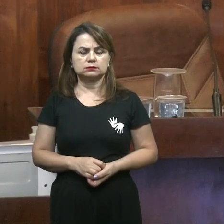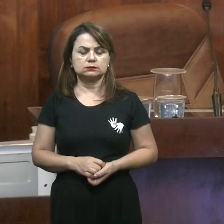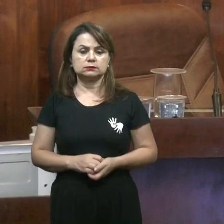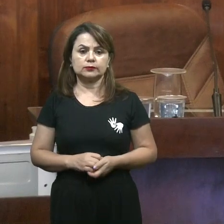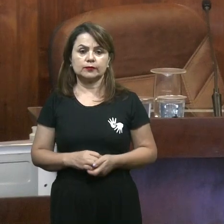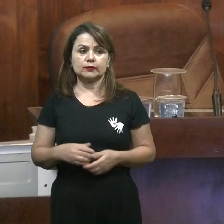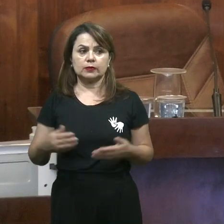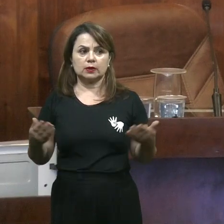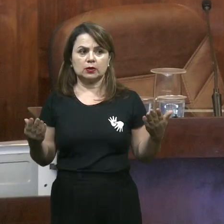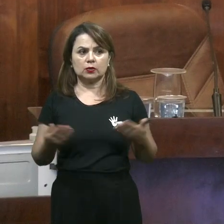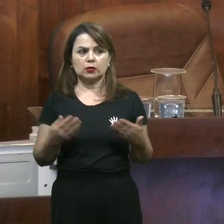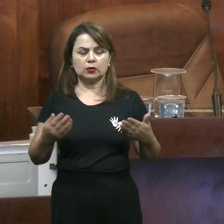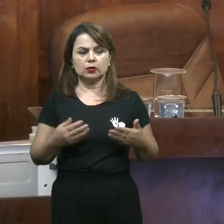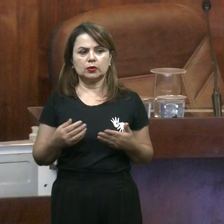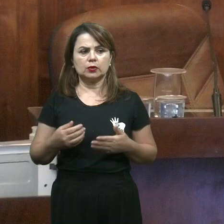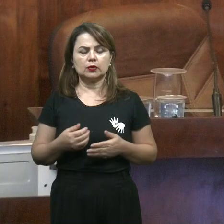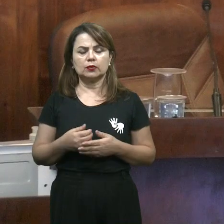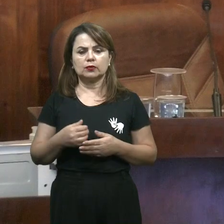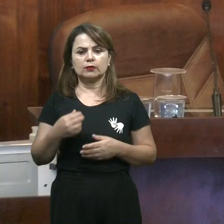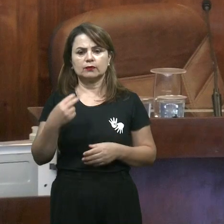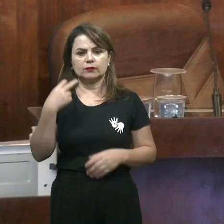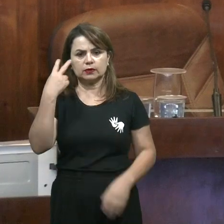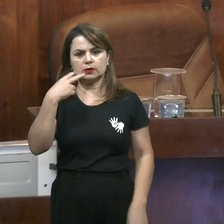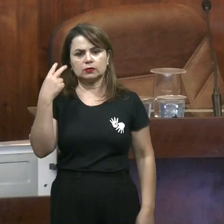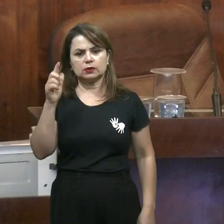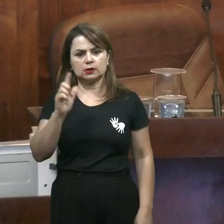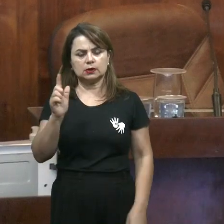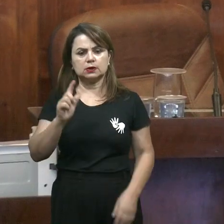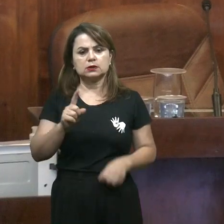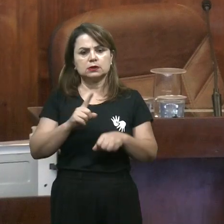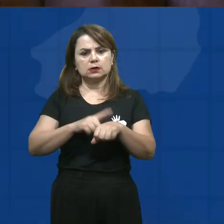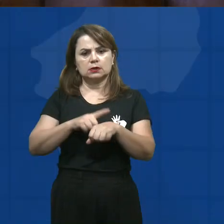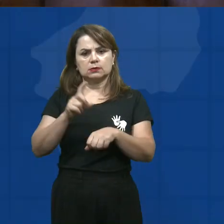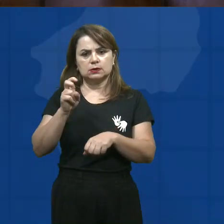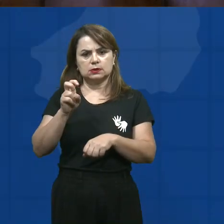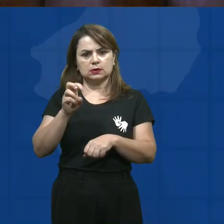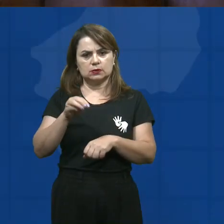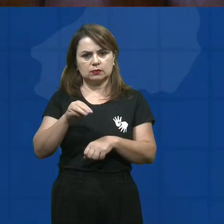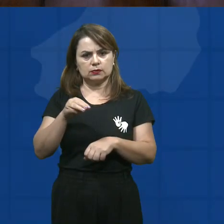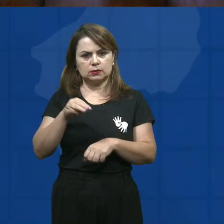Em discussão, o requerimento é escrito o autor, o vereador Evandro Galetti, que na forma regimental dispõe de cinco minutos.